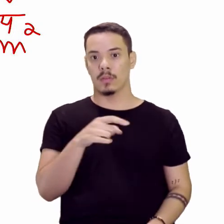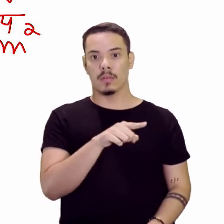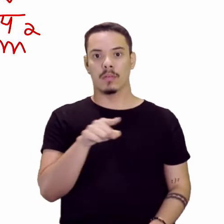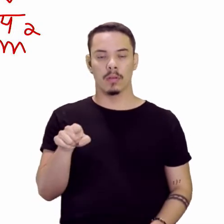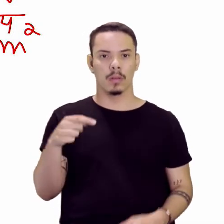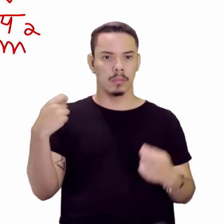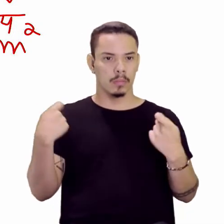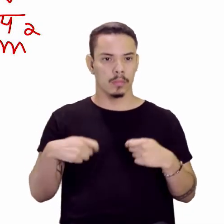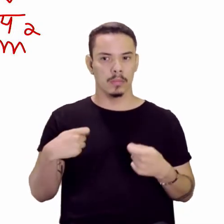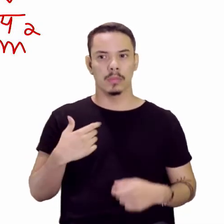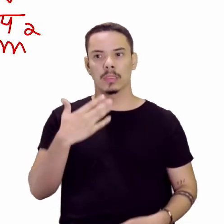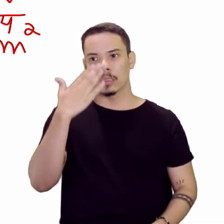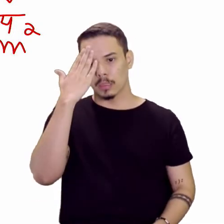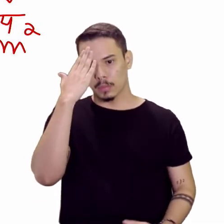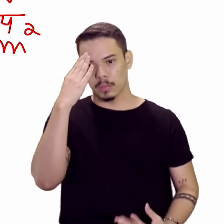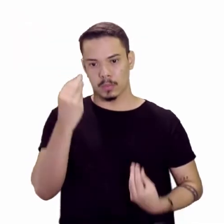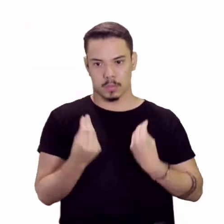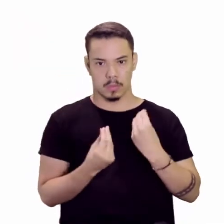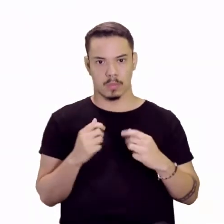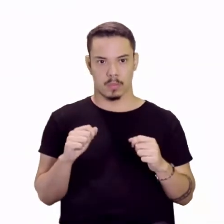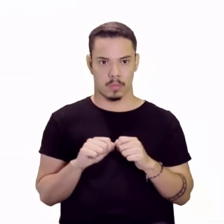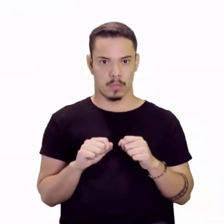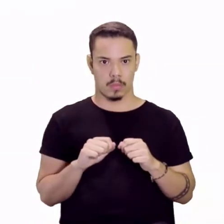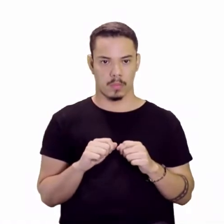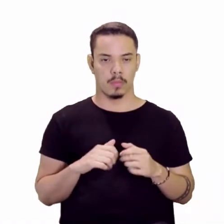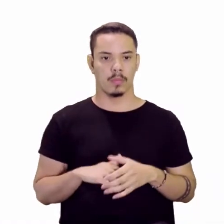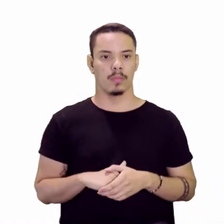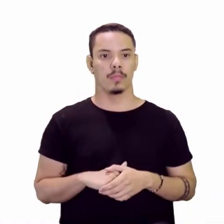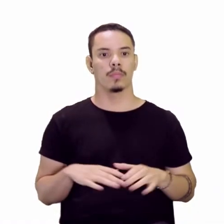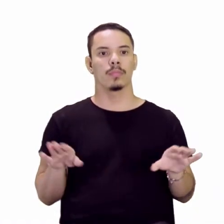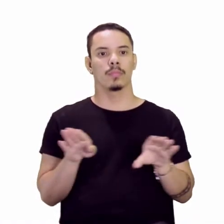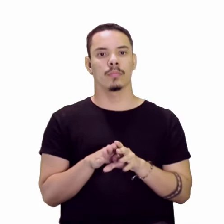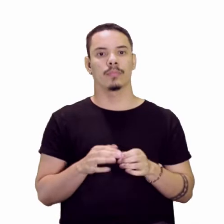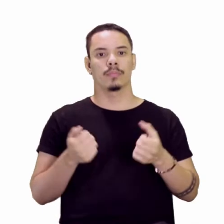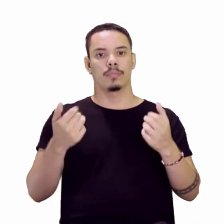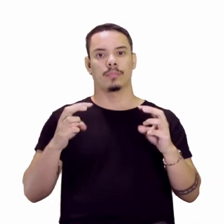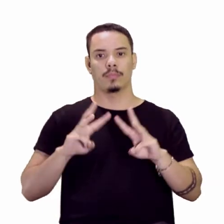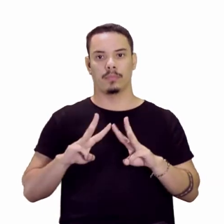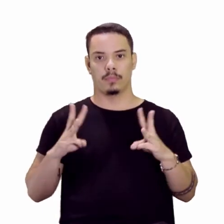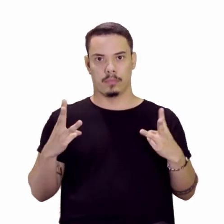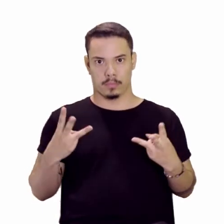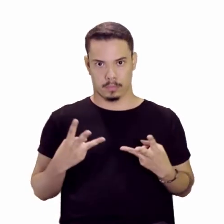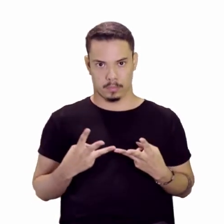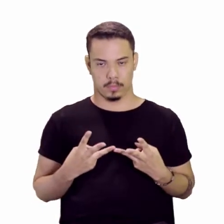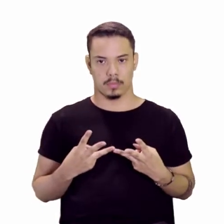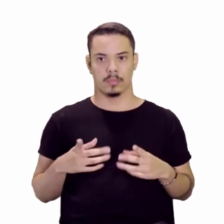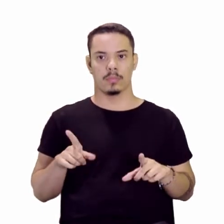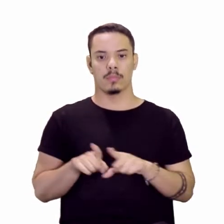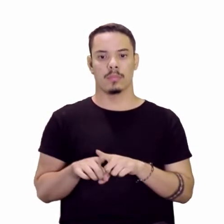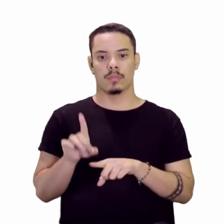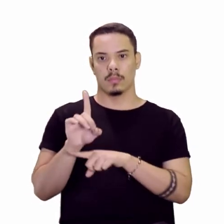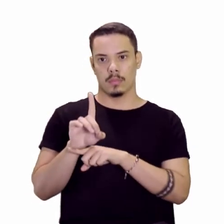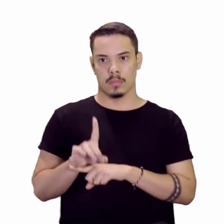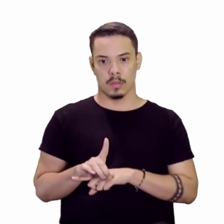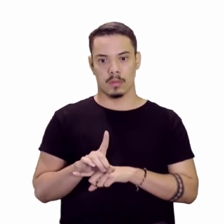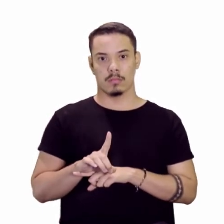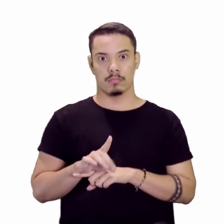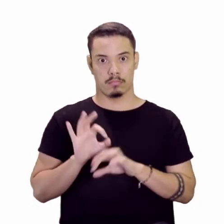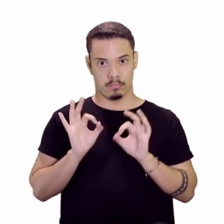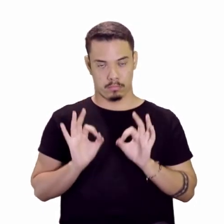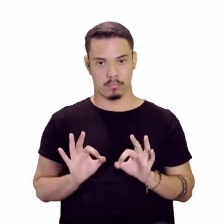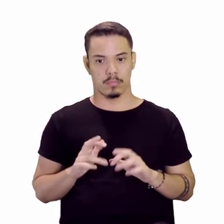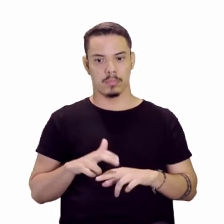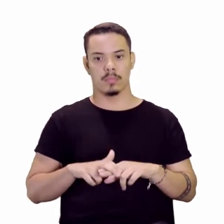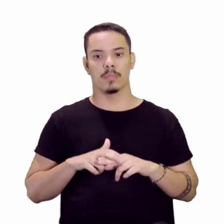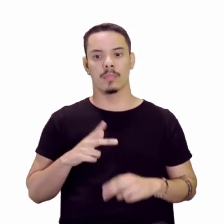você sabe como fazer, né? Exatamente. Bom, a gente também falou de massa específica e a densidade absoluta, né? não é? Então, a